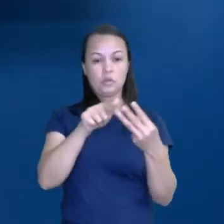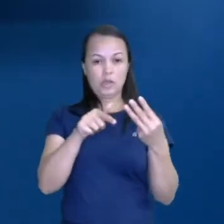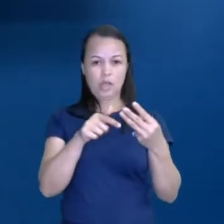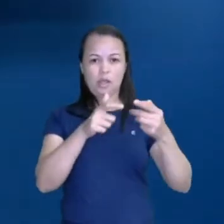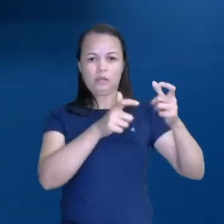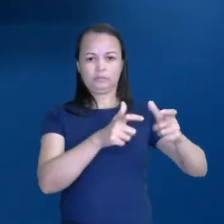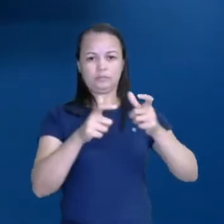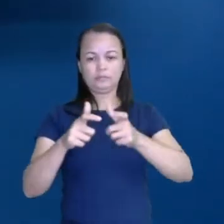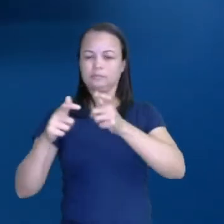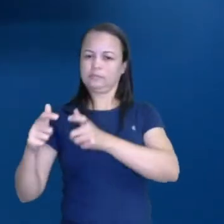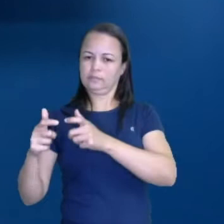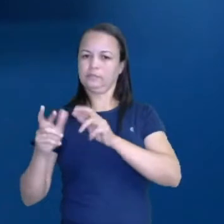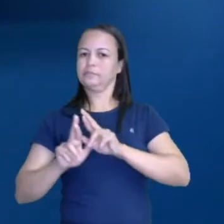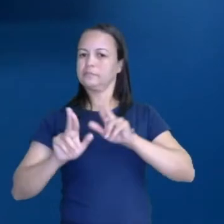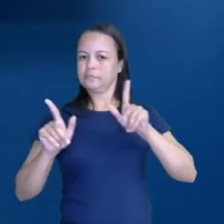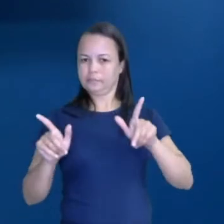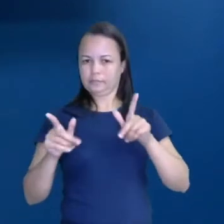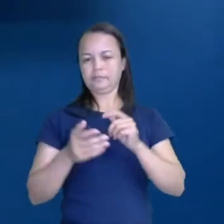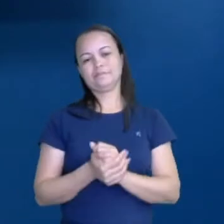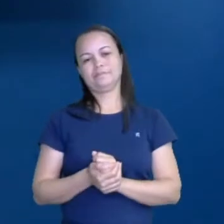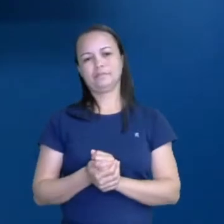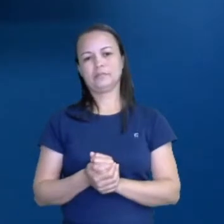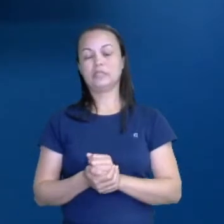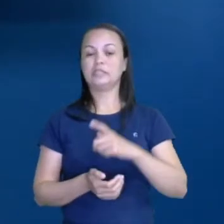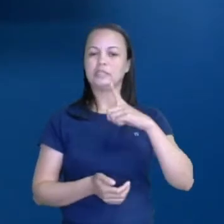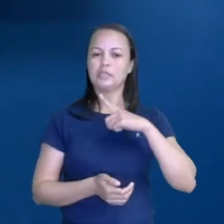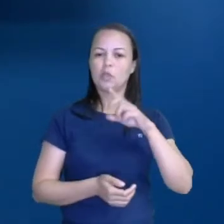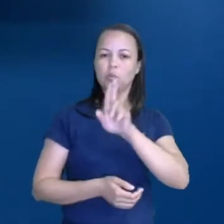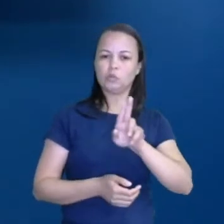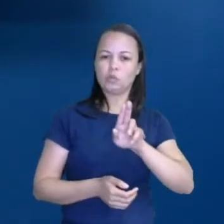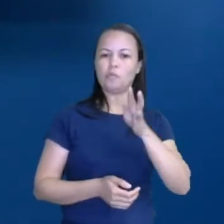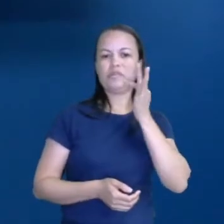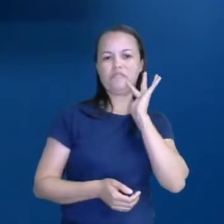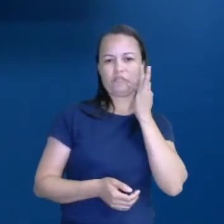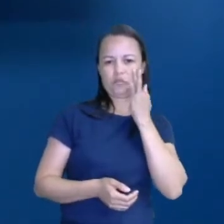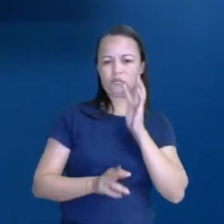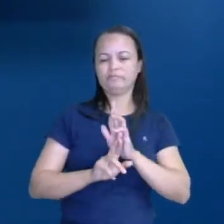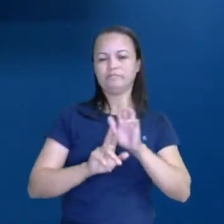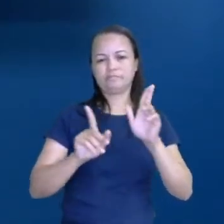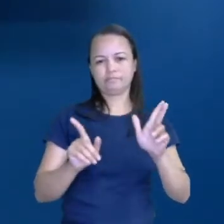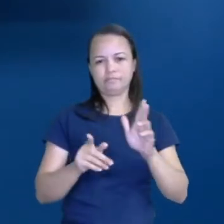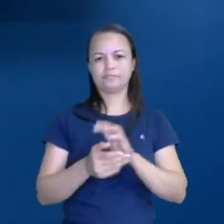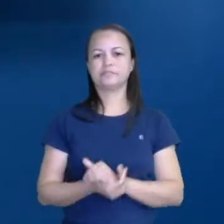é de um lugar diferente, que tem o nome dessa fruta diferente, não é?